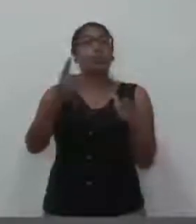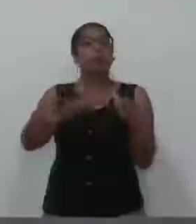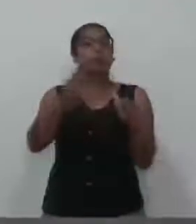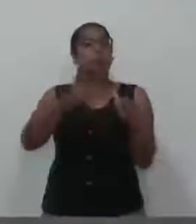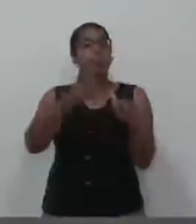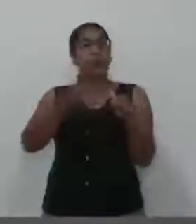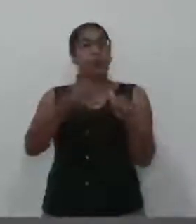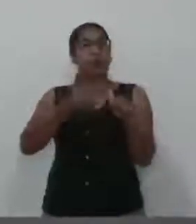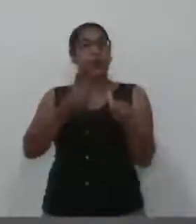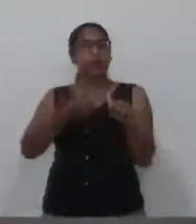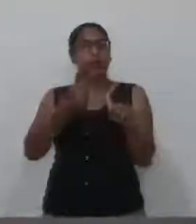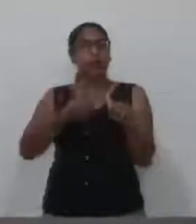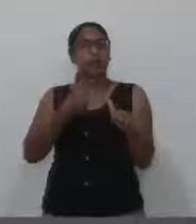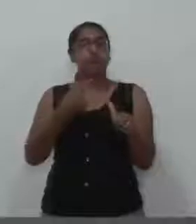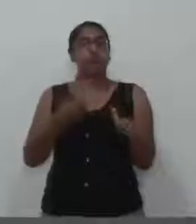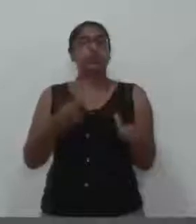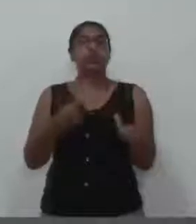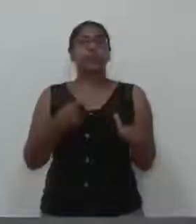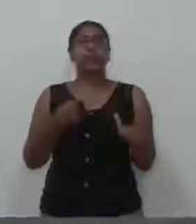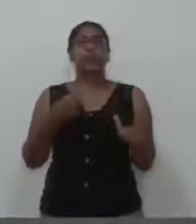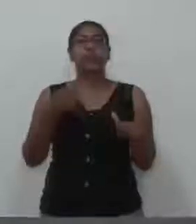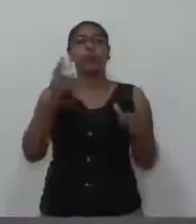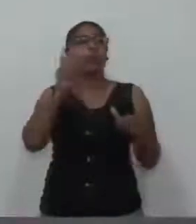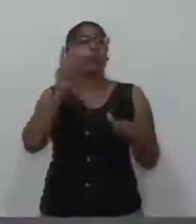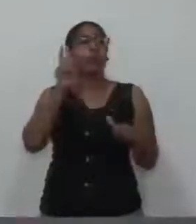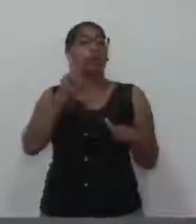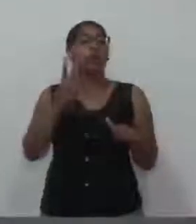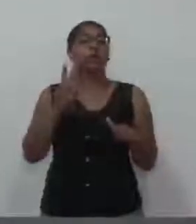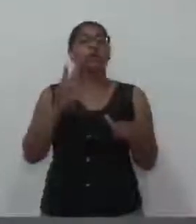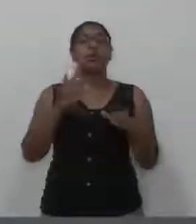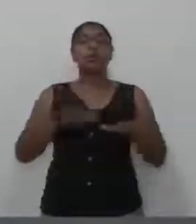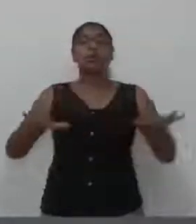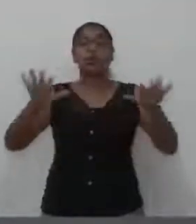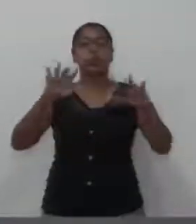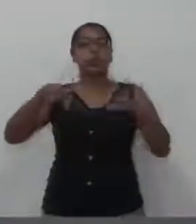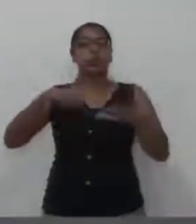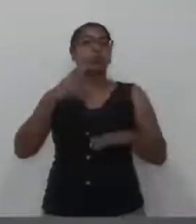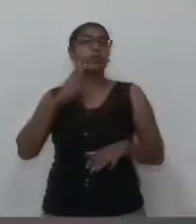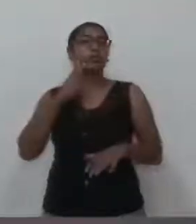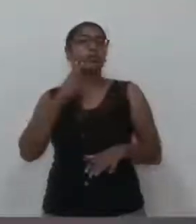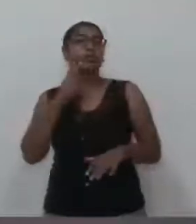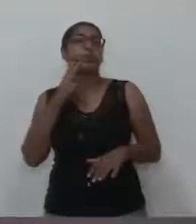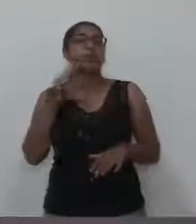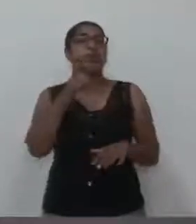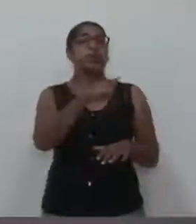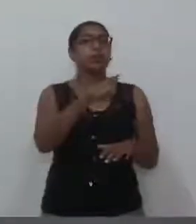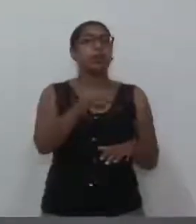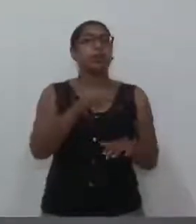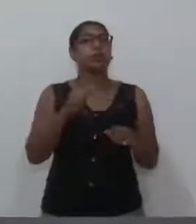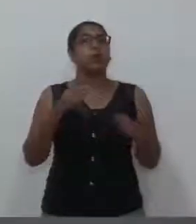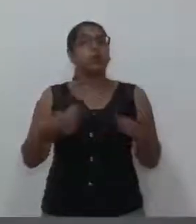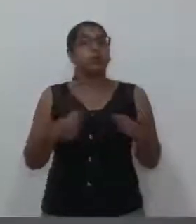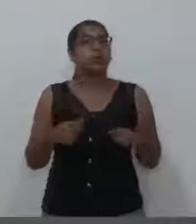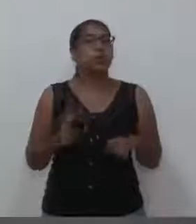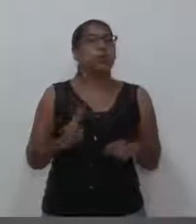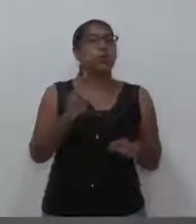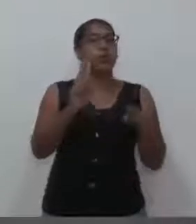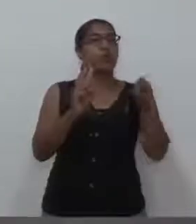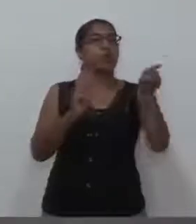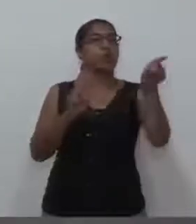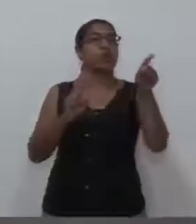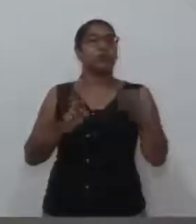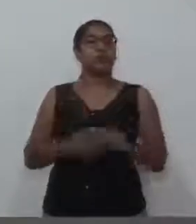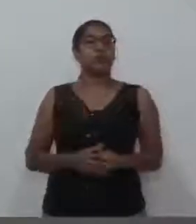algumas ações importantes na cidade. Gosto sempre de valorizar quem trabalha em função de alguma causa